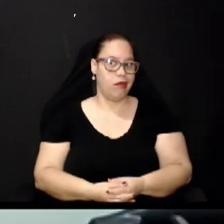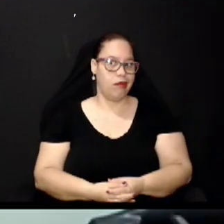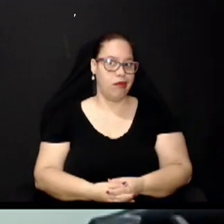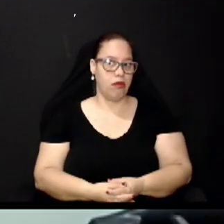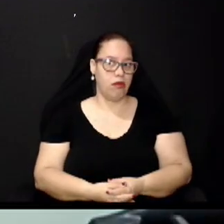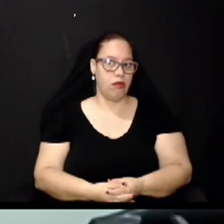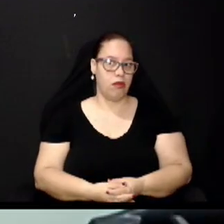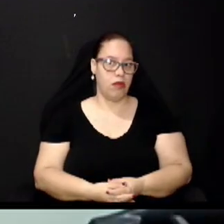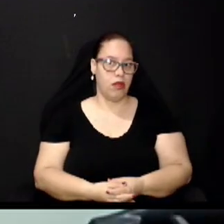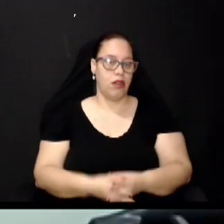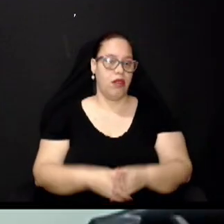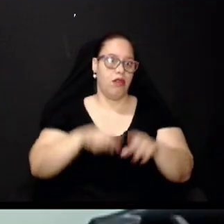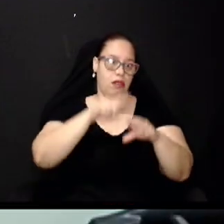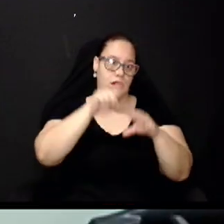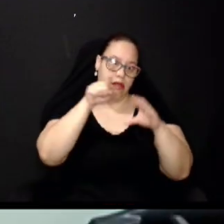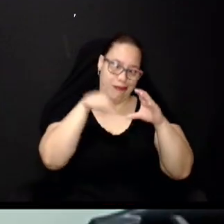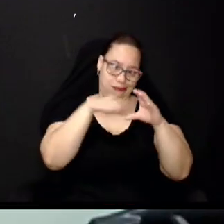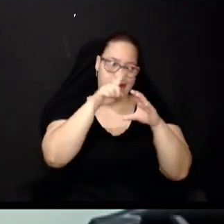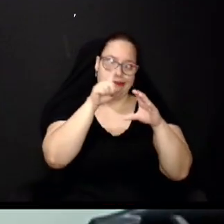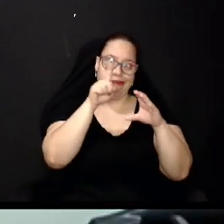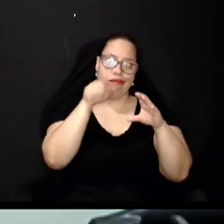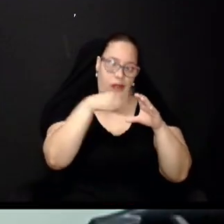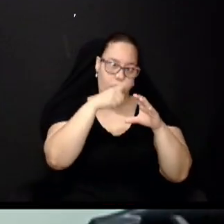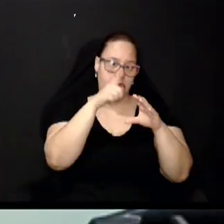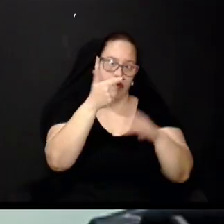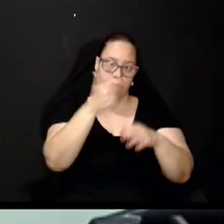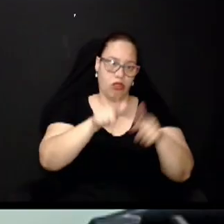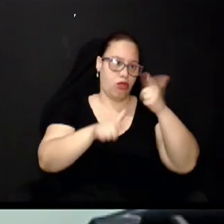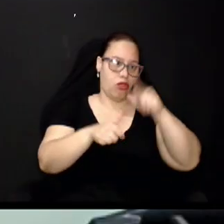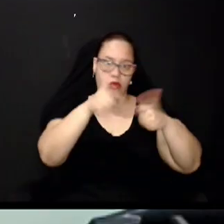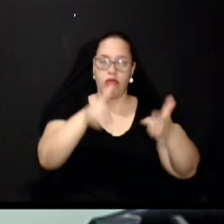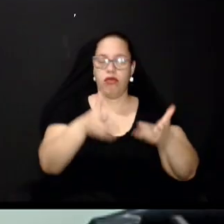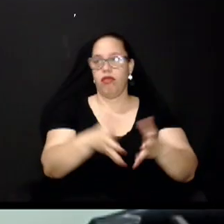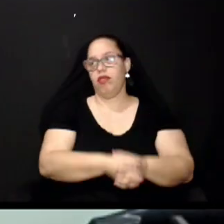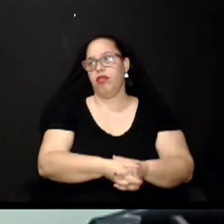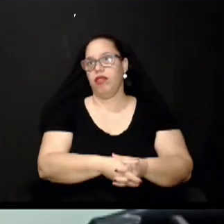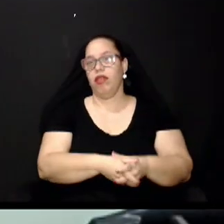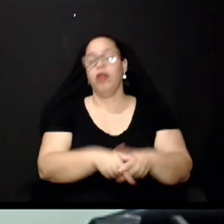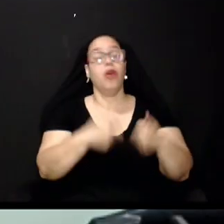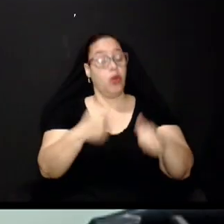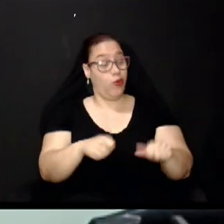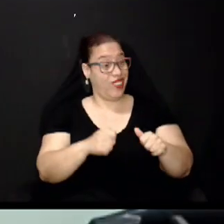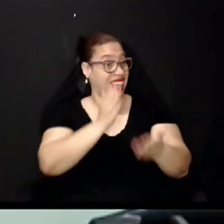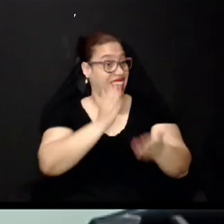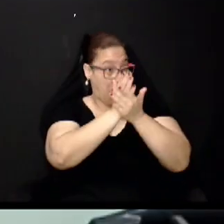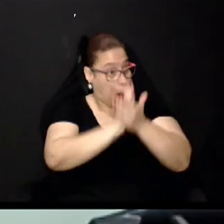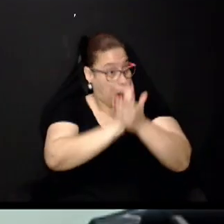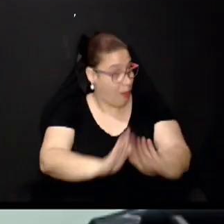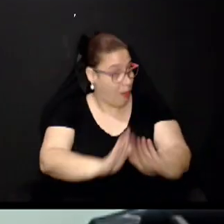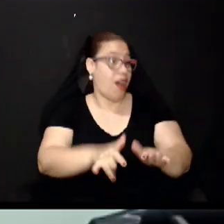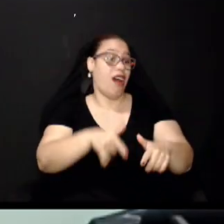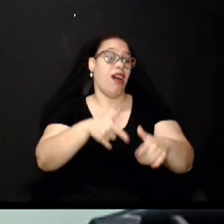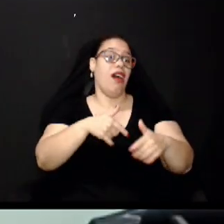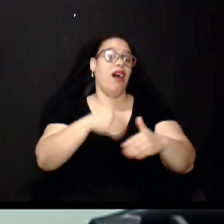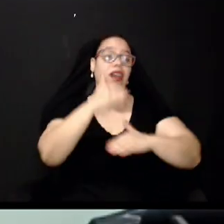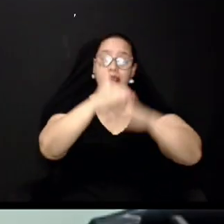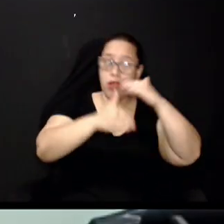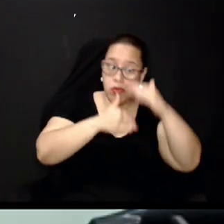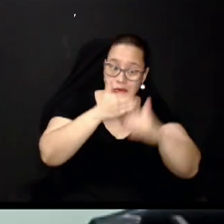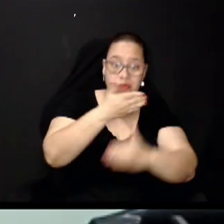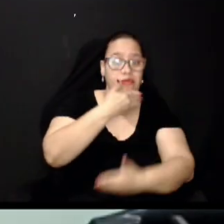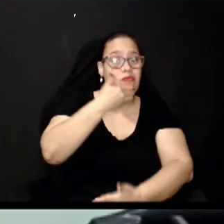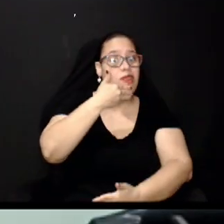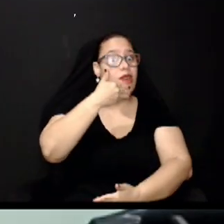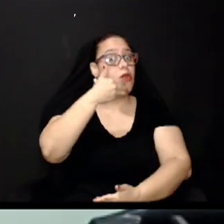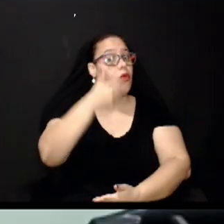ciclo que a gente vai continuar perpetuando. Então, essas feridas precisam ser trabalhadas para